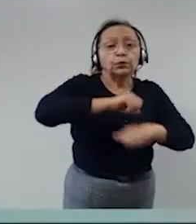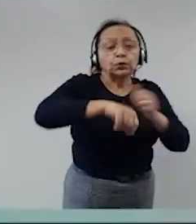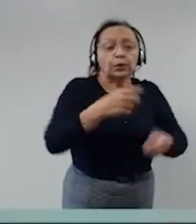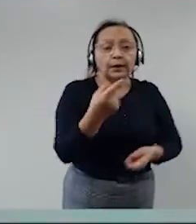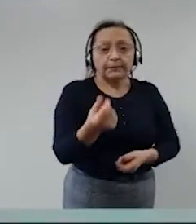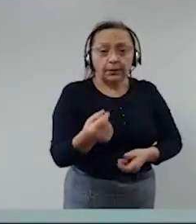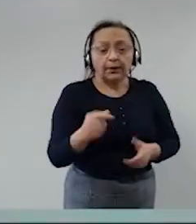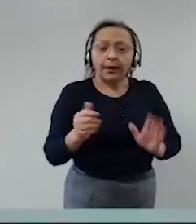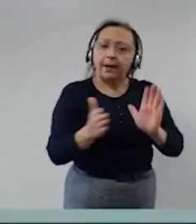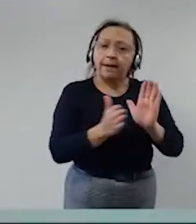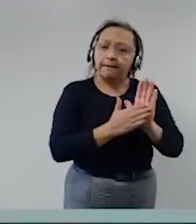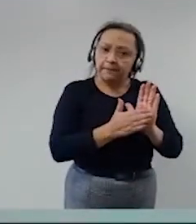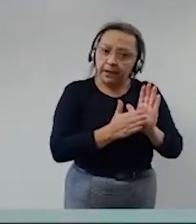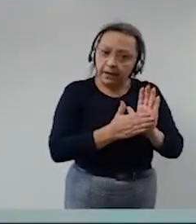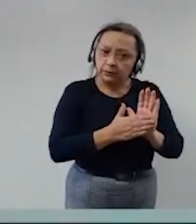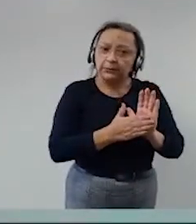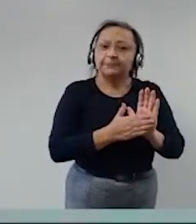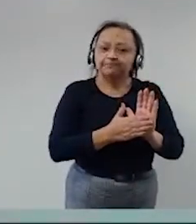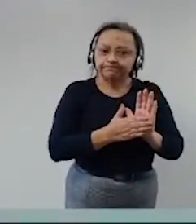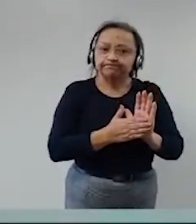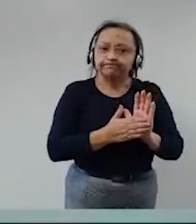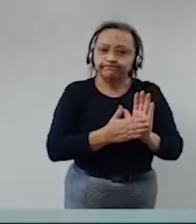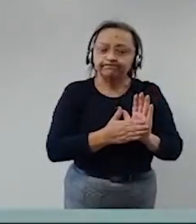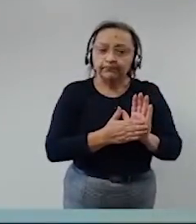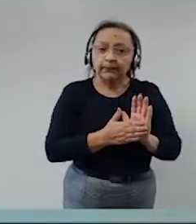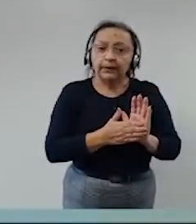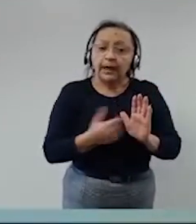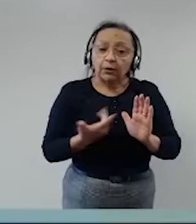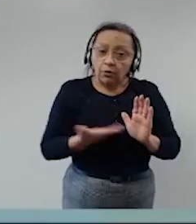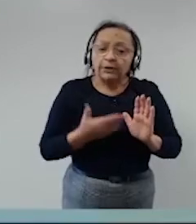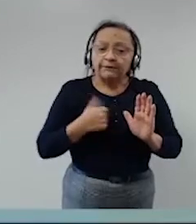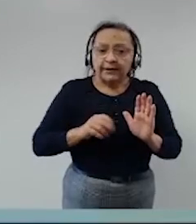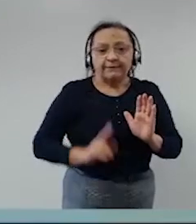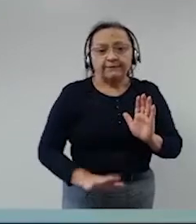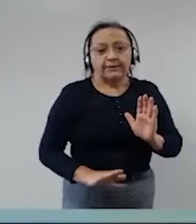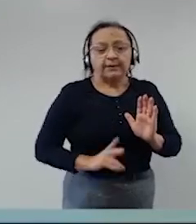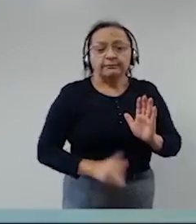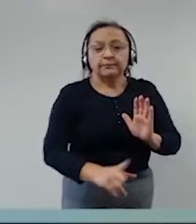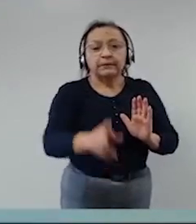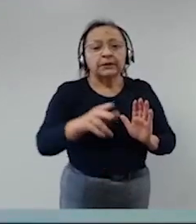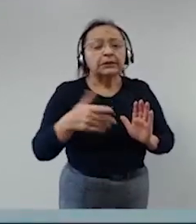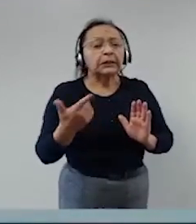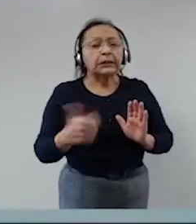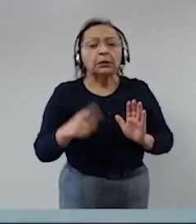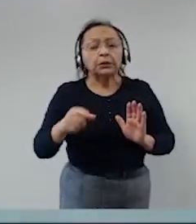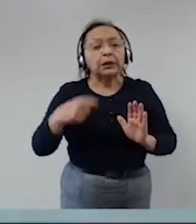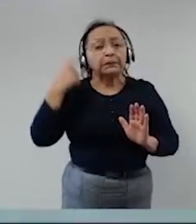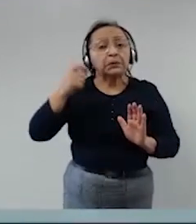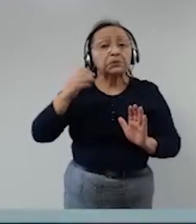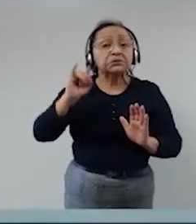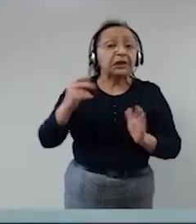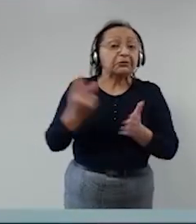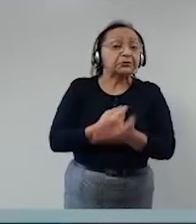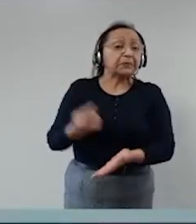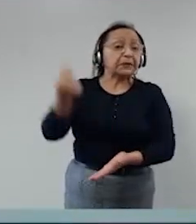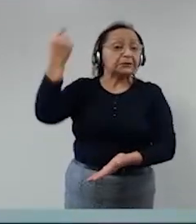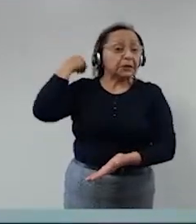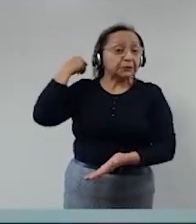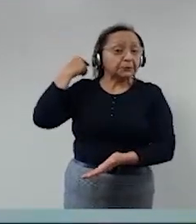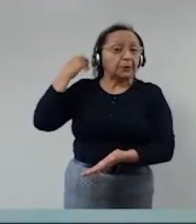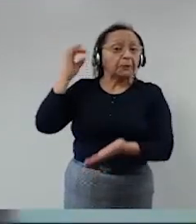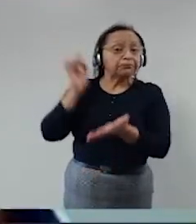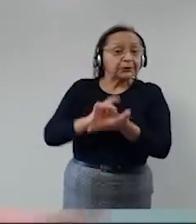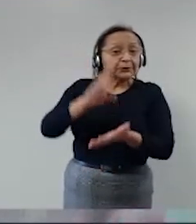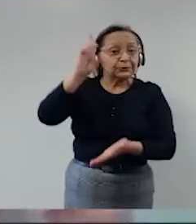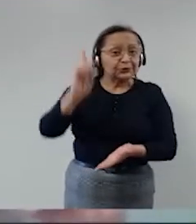a pauta neoliberal que veio para ficar. Não há mais a preocupação, se é que um dia houve, com a efetivação dos direitos